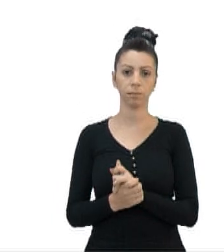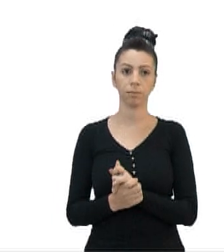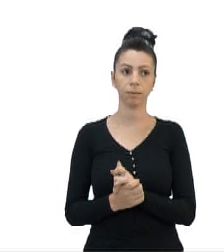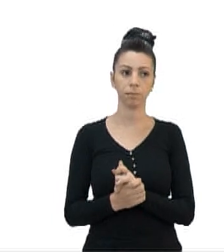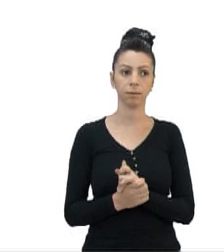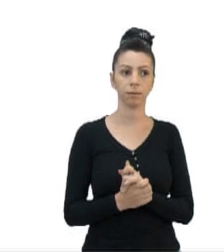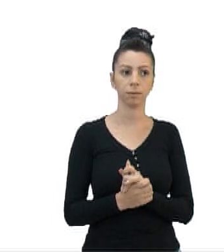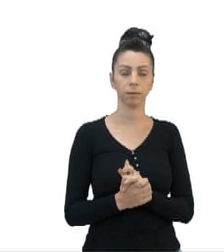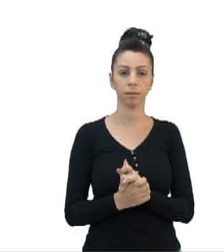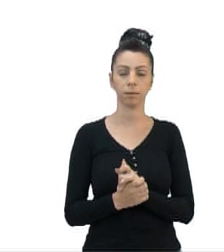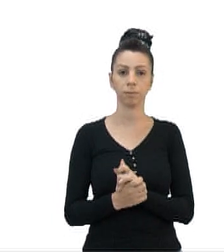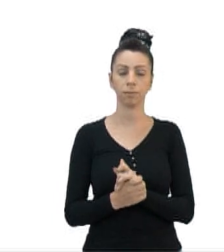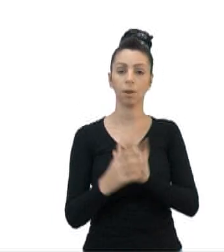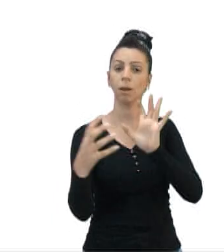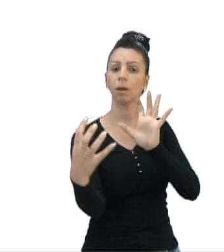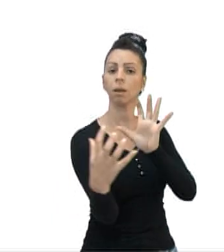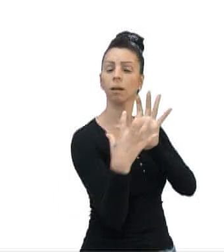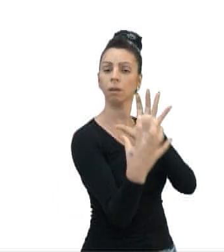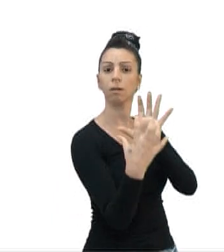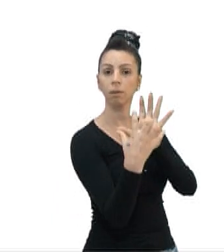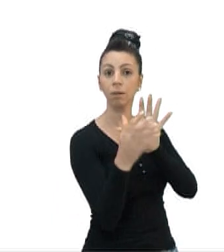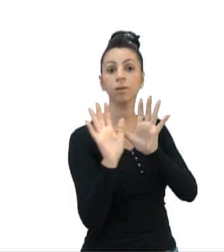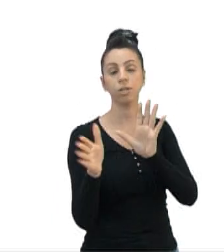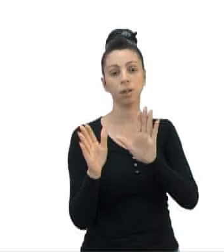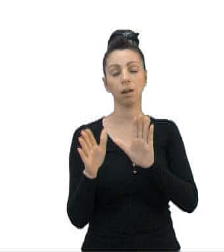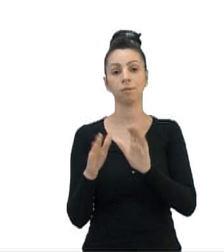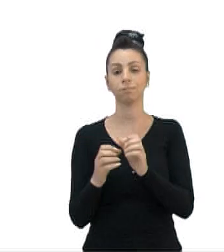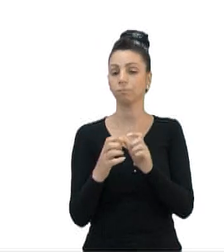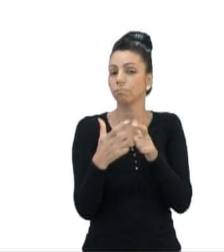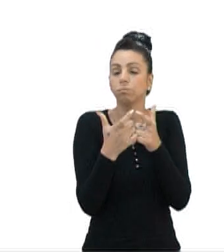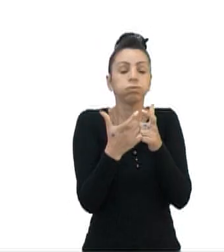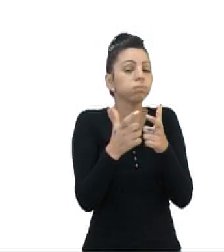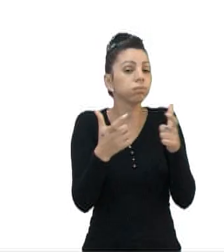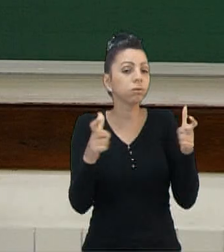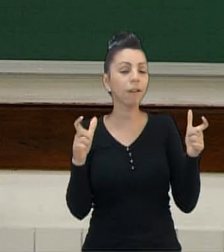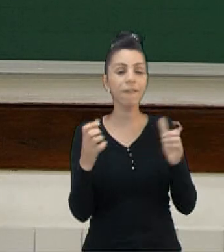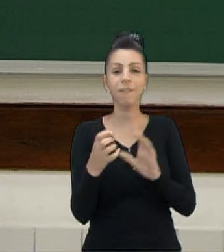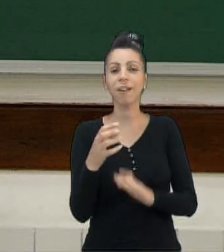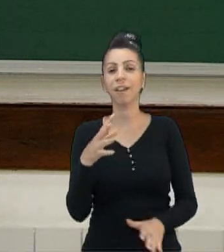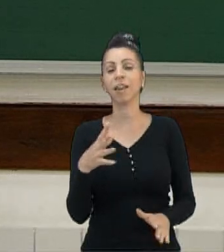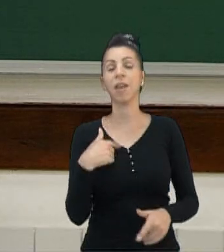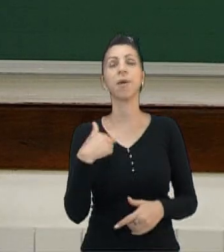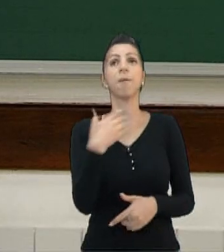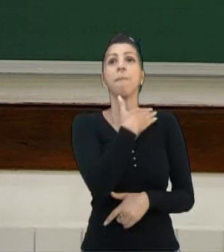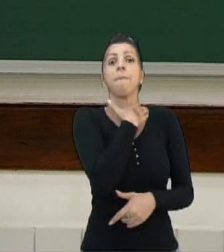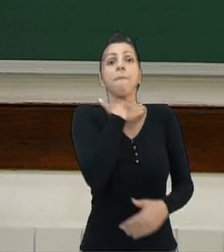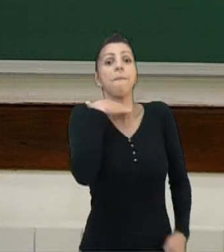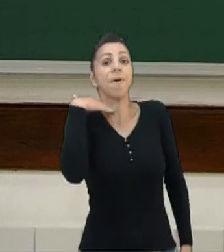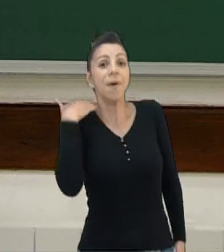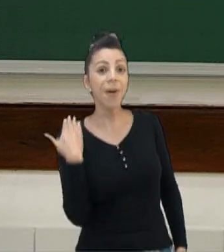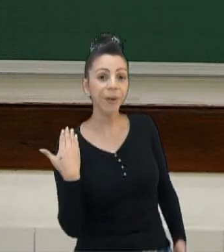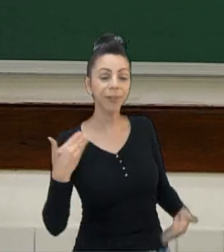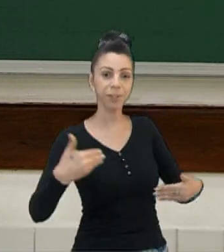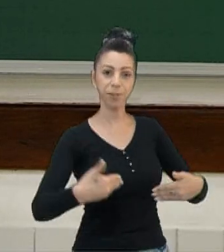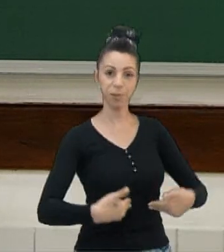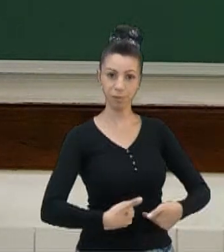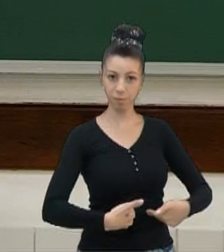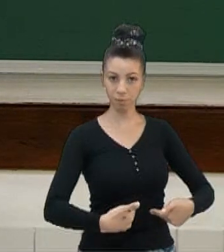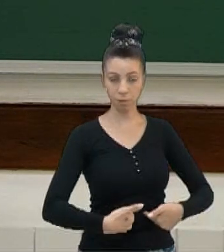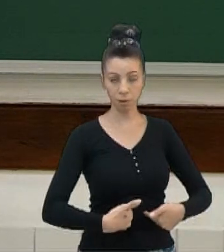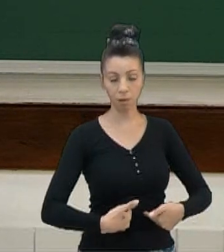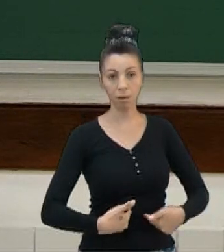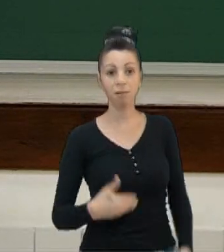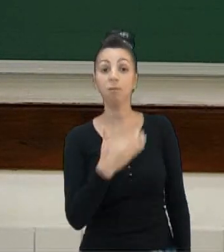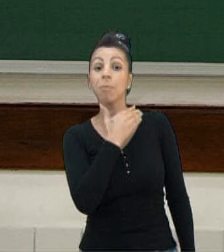Posselt. Hipérbole, a gente falou numa aula, esse exagero, né? Quando a gente diz eu estou morrendo de fome, eu estou morrendo